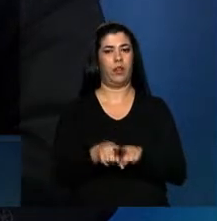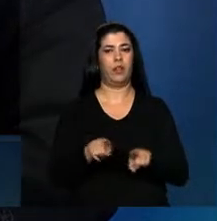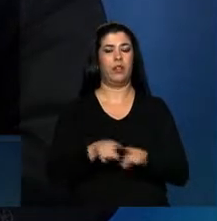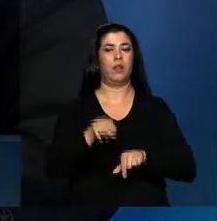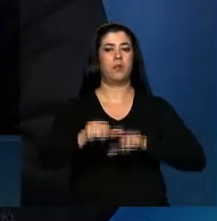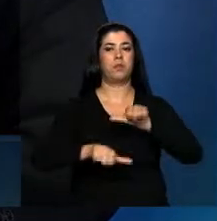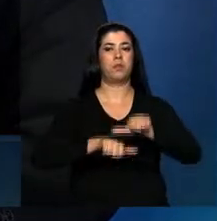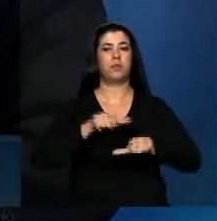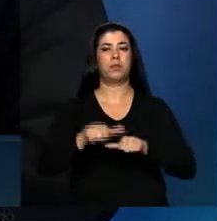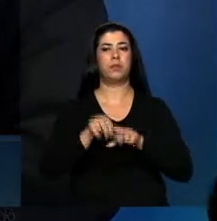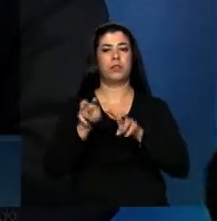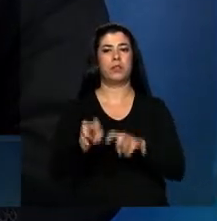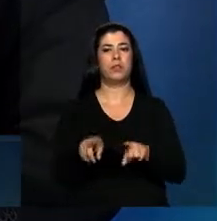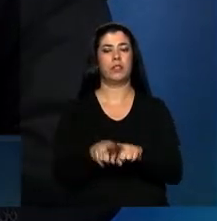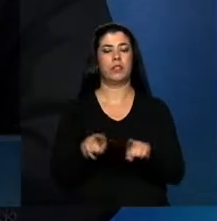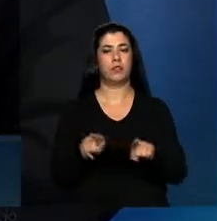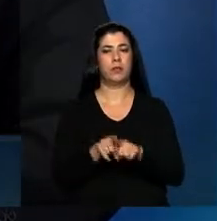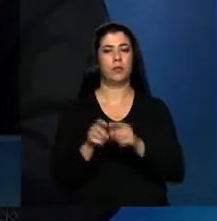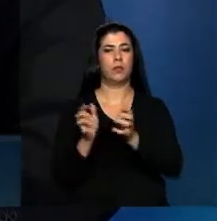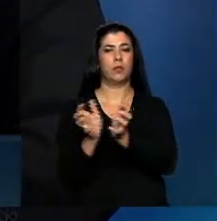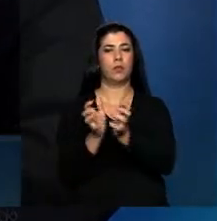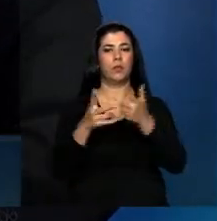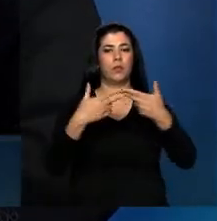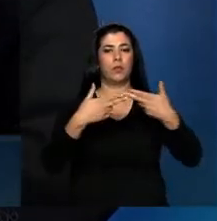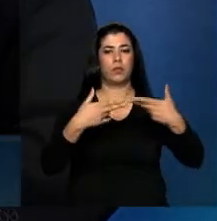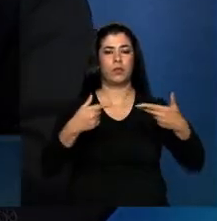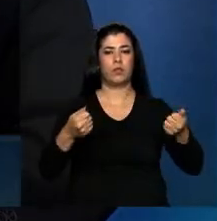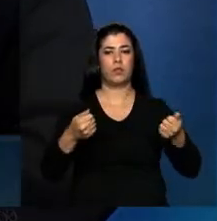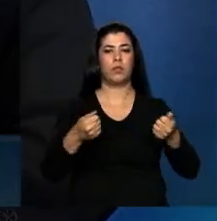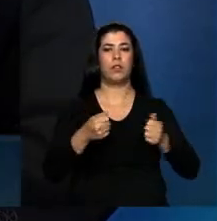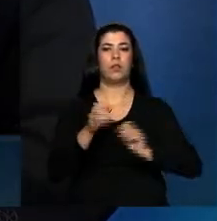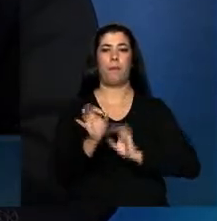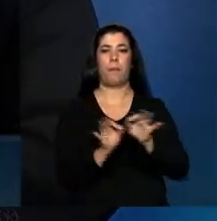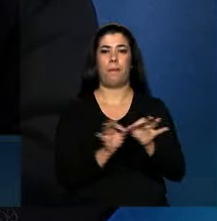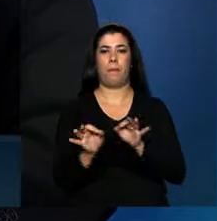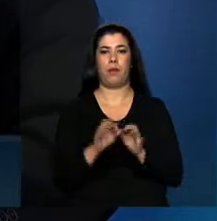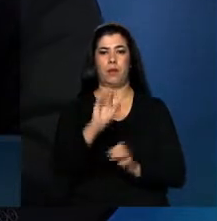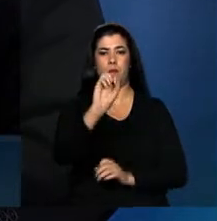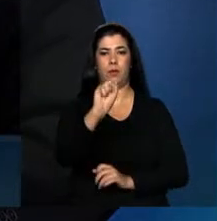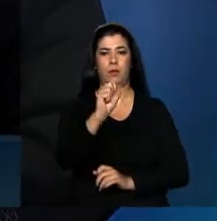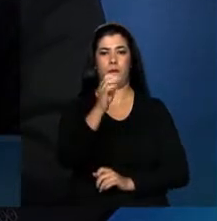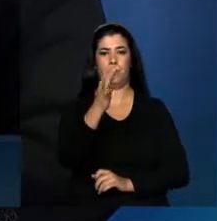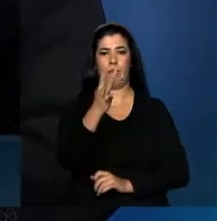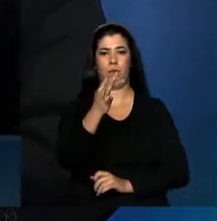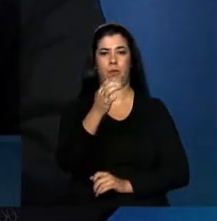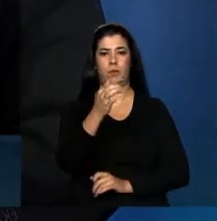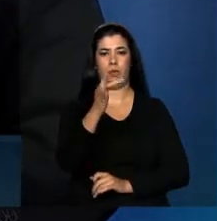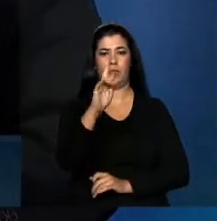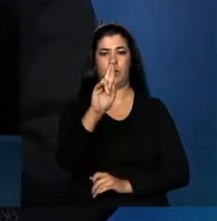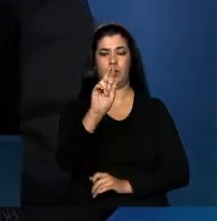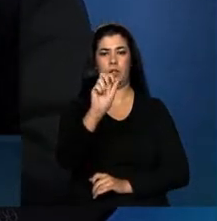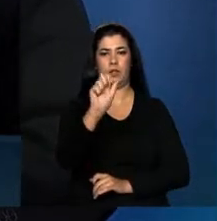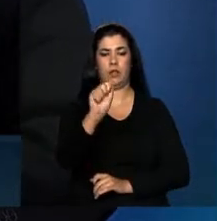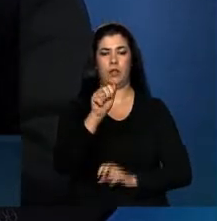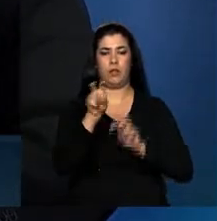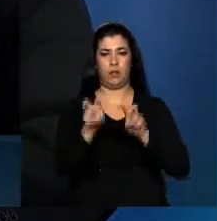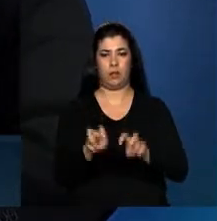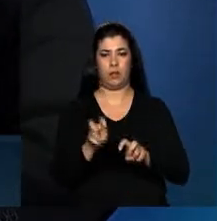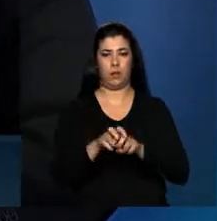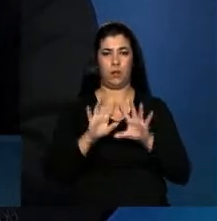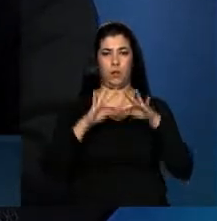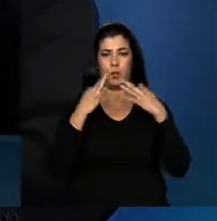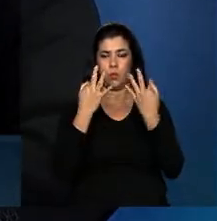nos elementos que compõem, por exemplo, o plano safra da agricultura familiar, que se produz